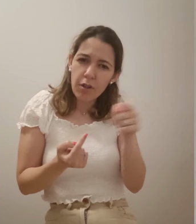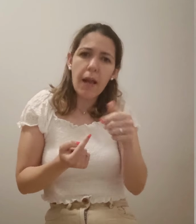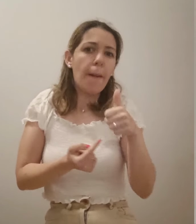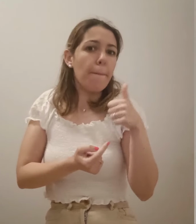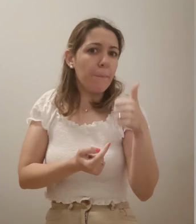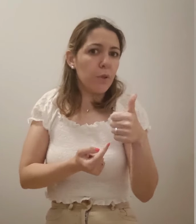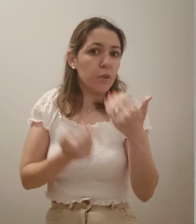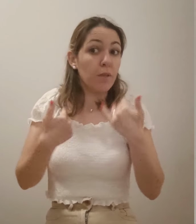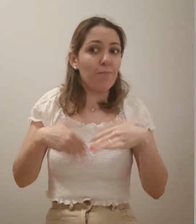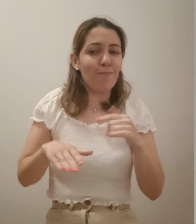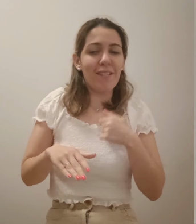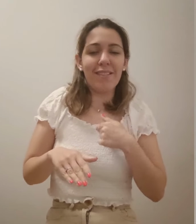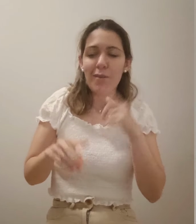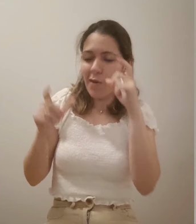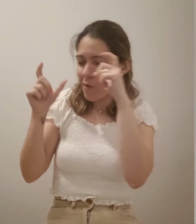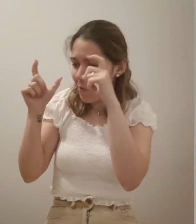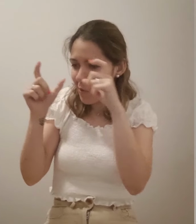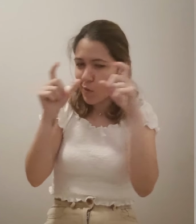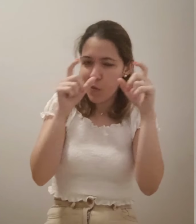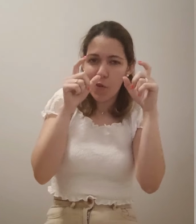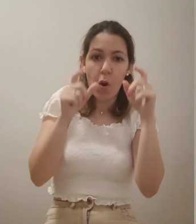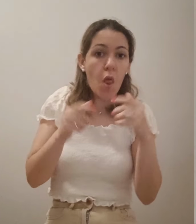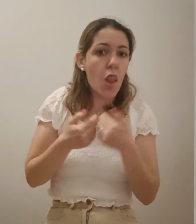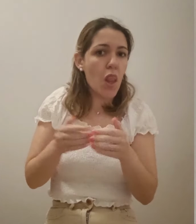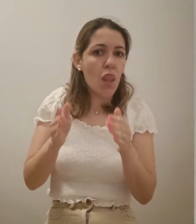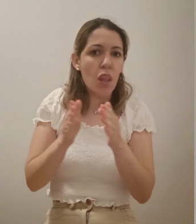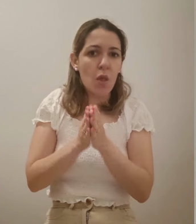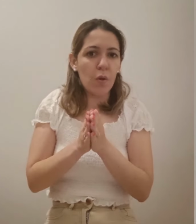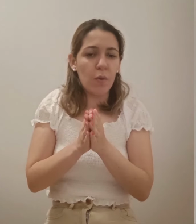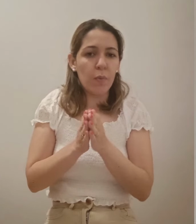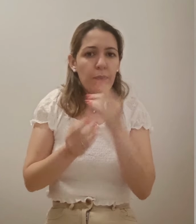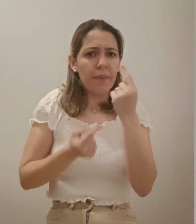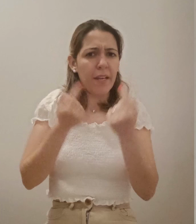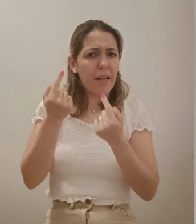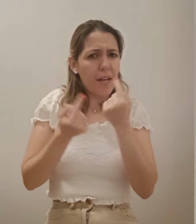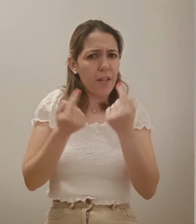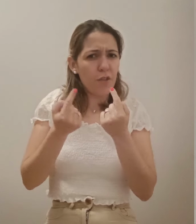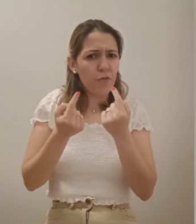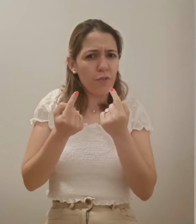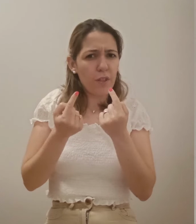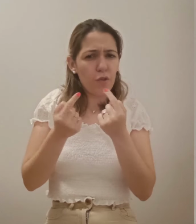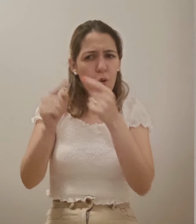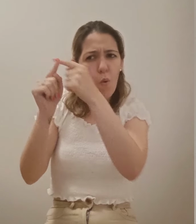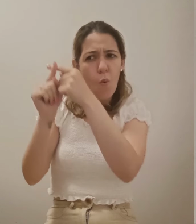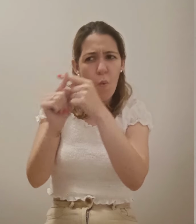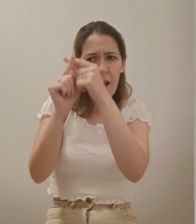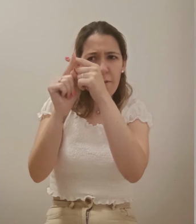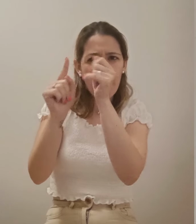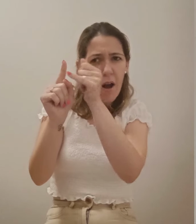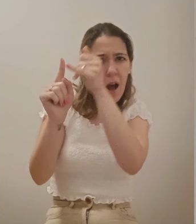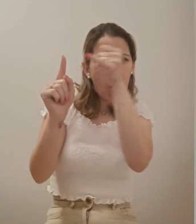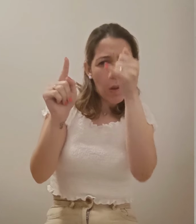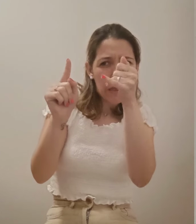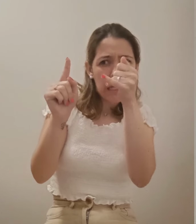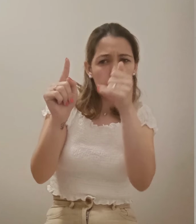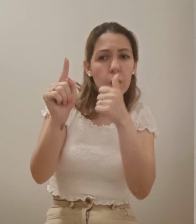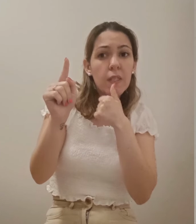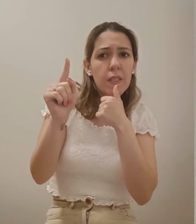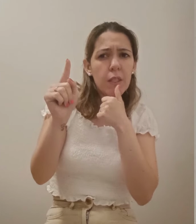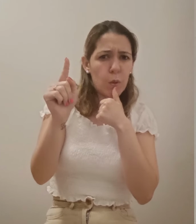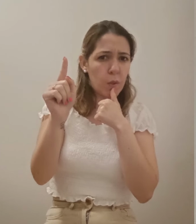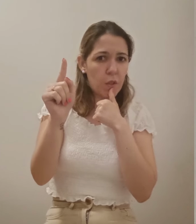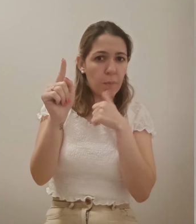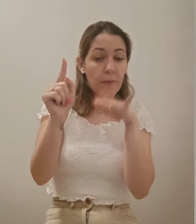que eu não controle. Às vezes, quando sinto que apontam ligeiramente ao lado do alvo, tomo decisões. Se